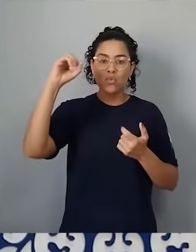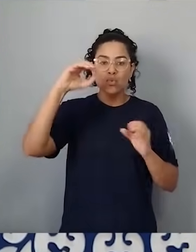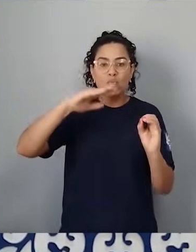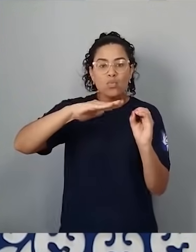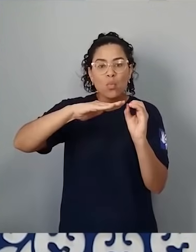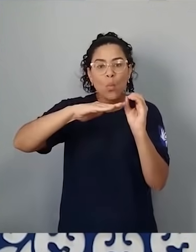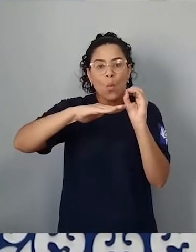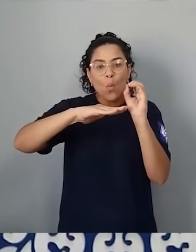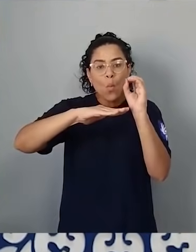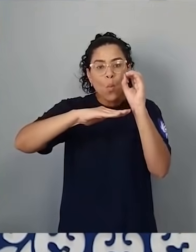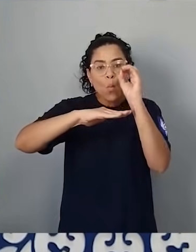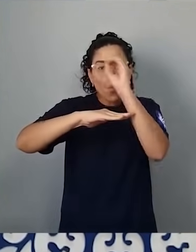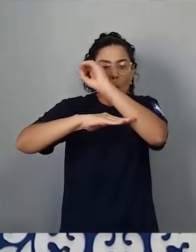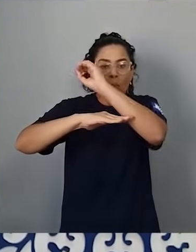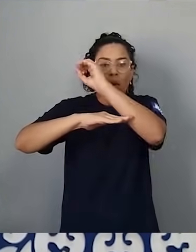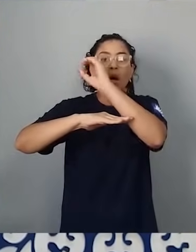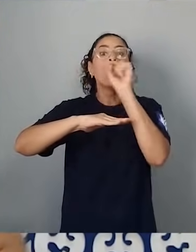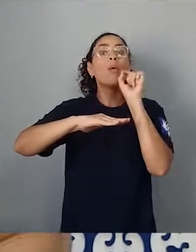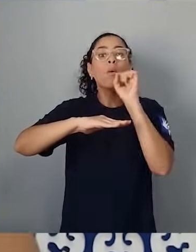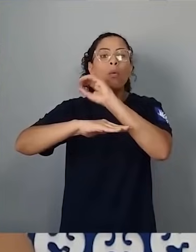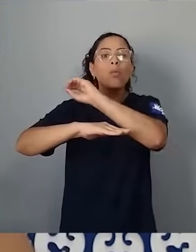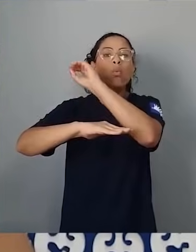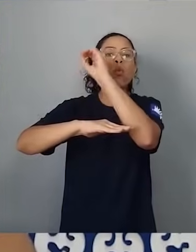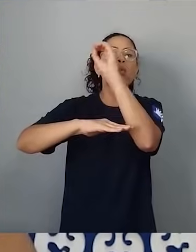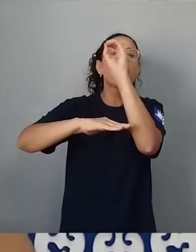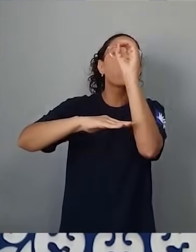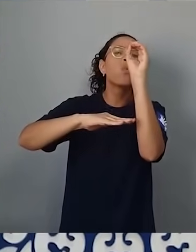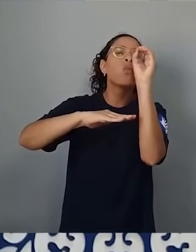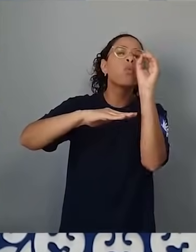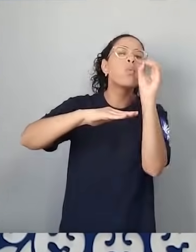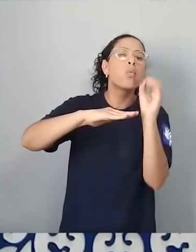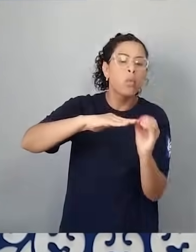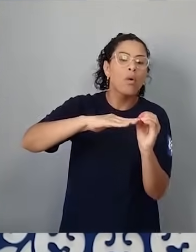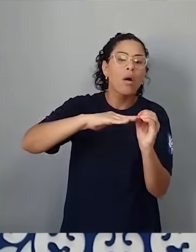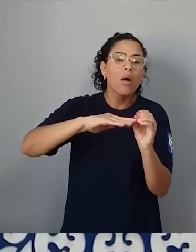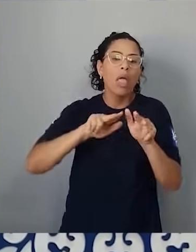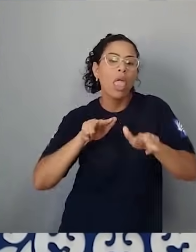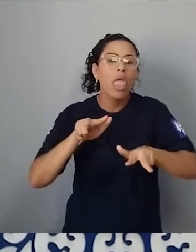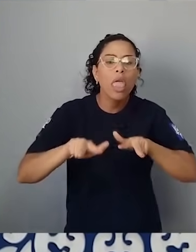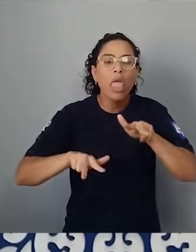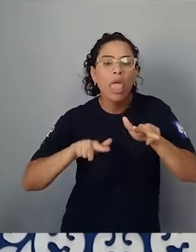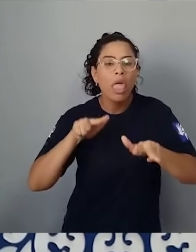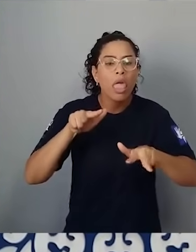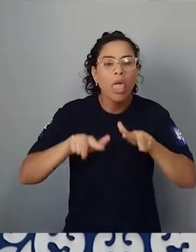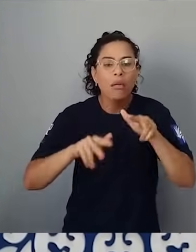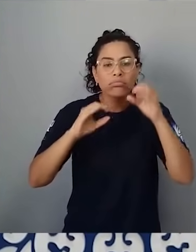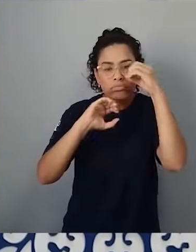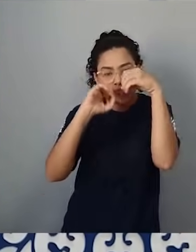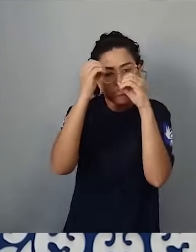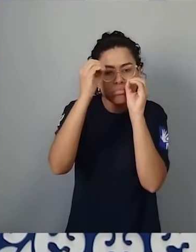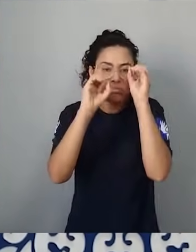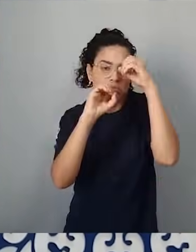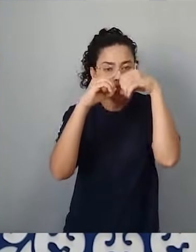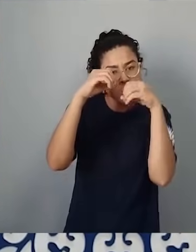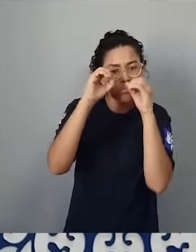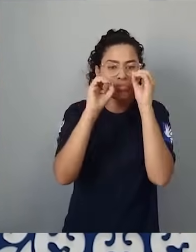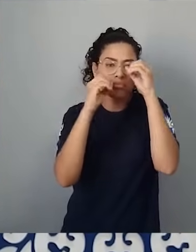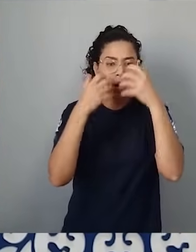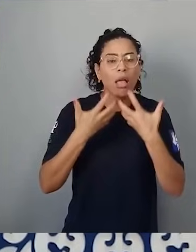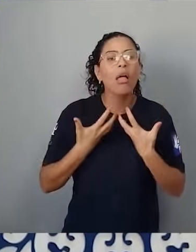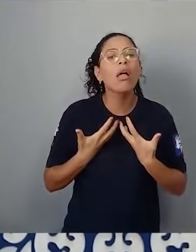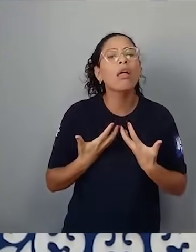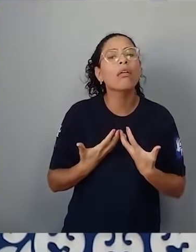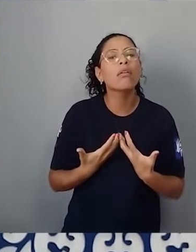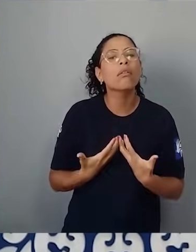no horizonte, o camaleão resolveu voltar para casa. Estava cansado do longo passeio e mais cansado